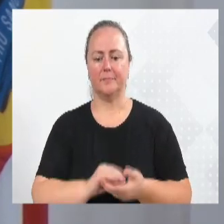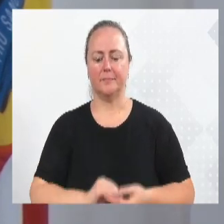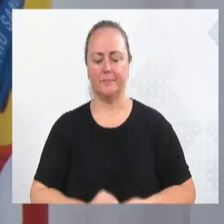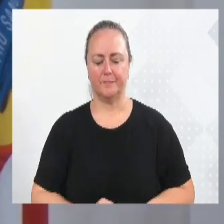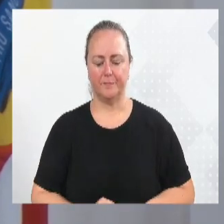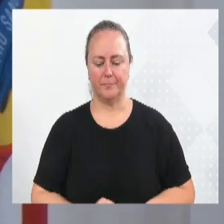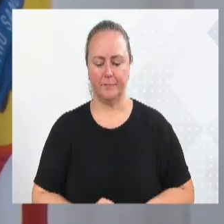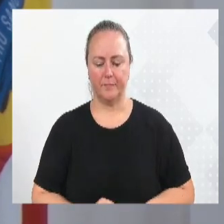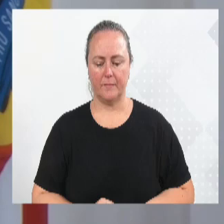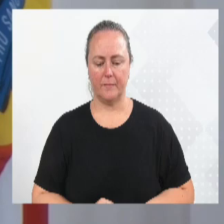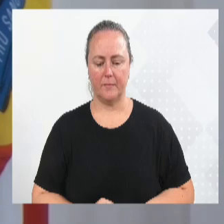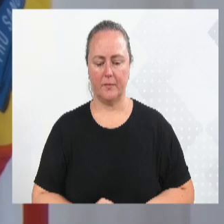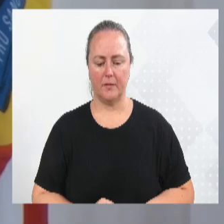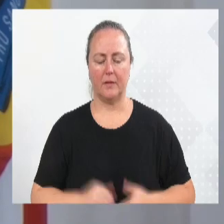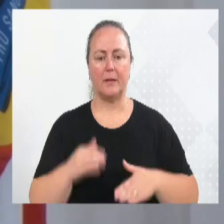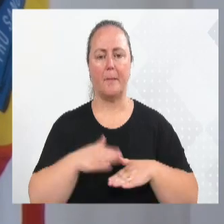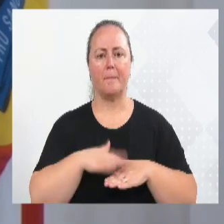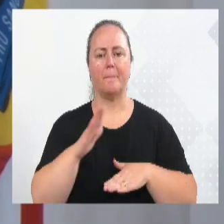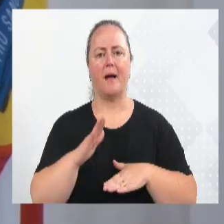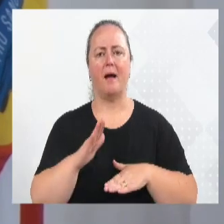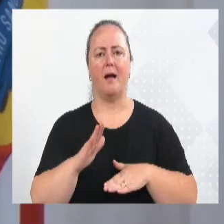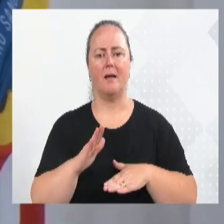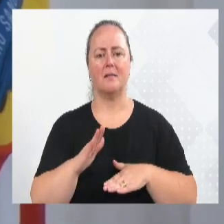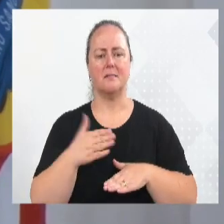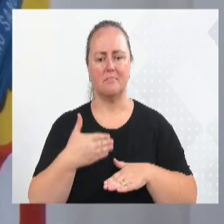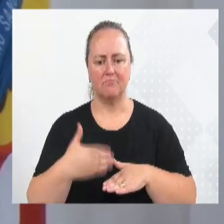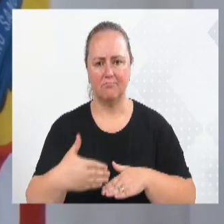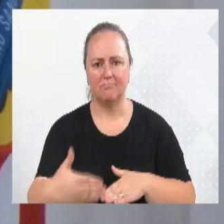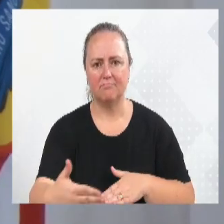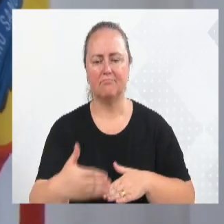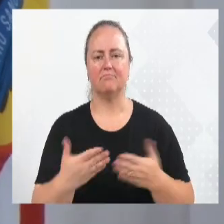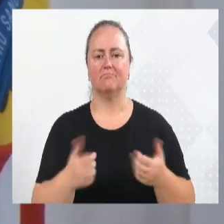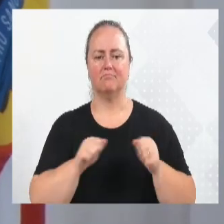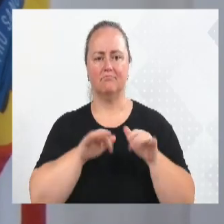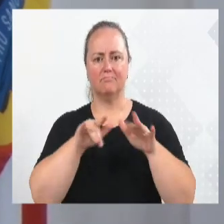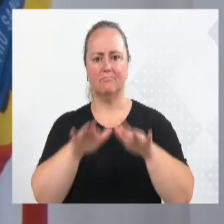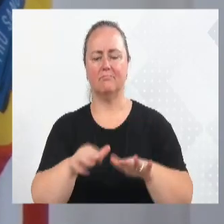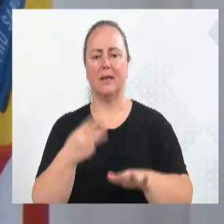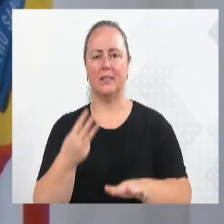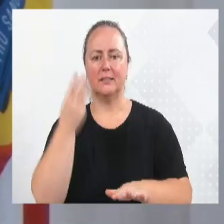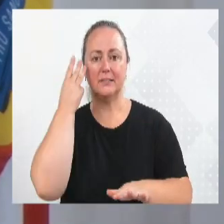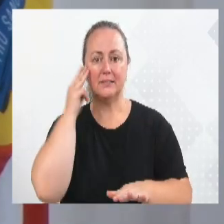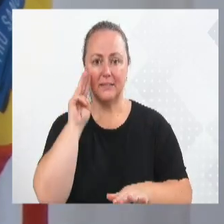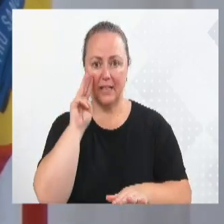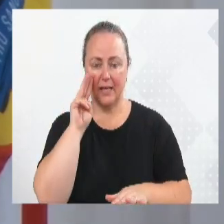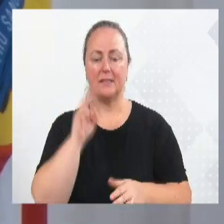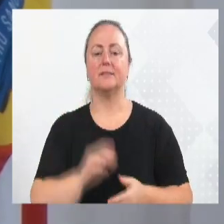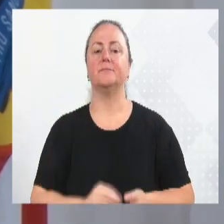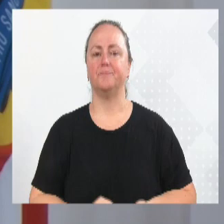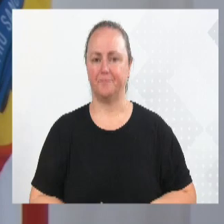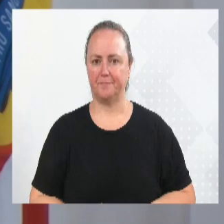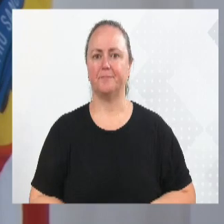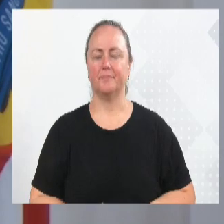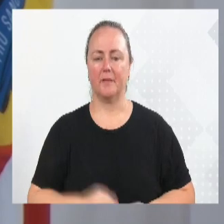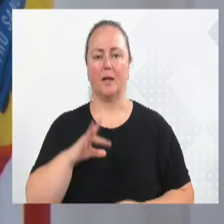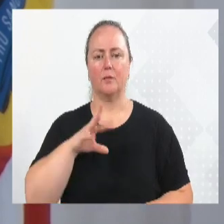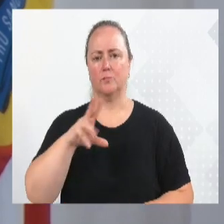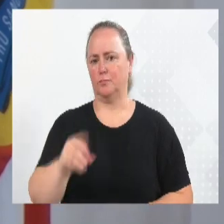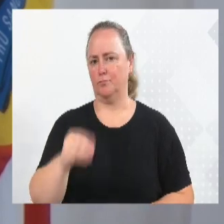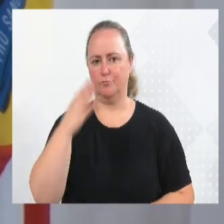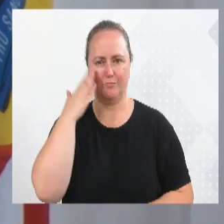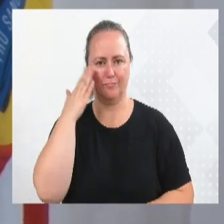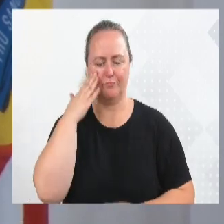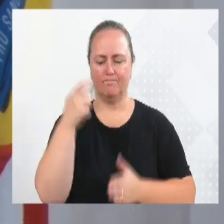isso aqui demais é Multidões nesses últimos do mutirão de castração mais três dias que foram feitos que todo mundo sabe orgulho que eu tenho